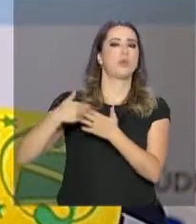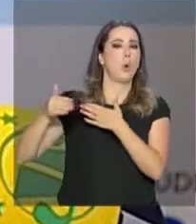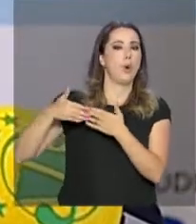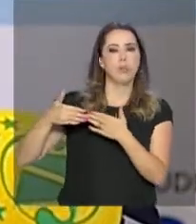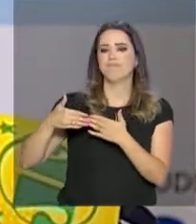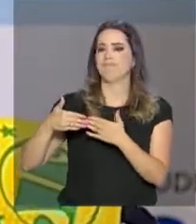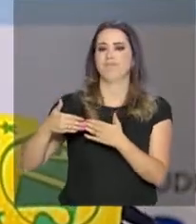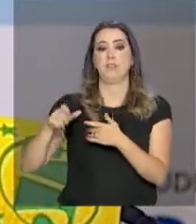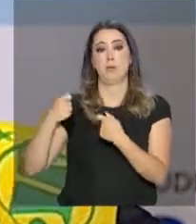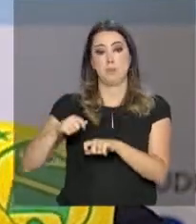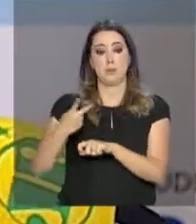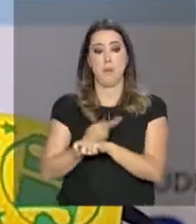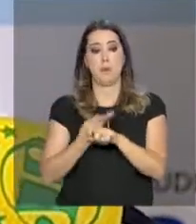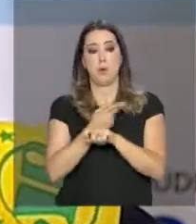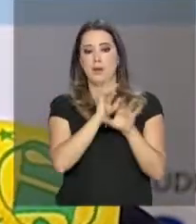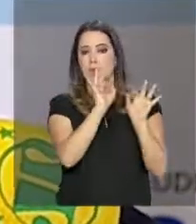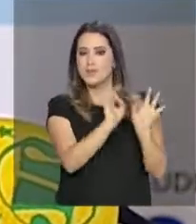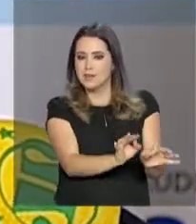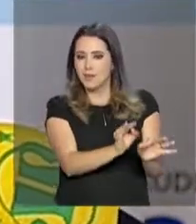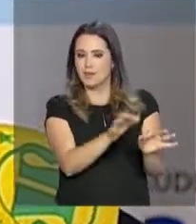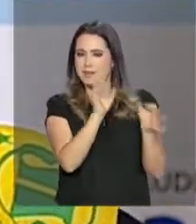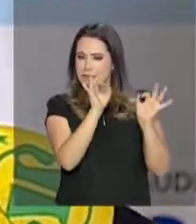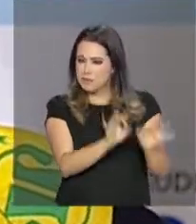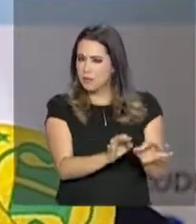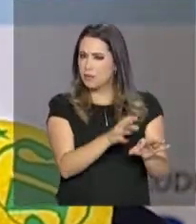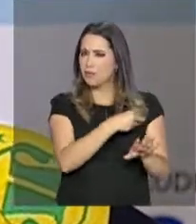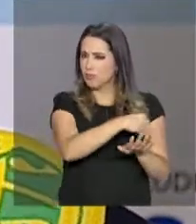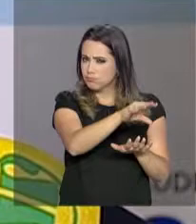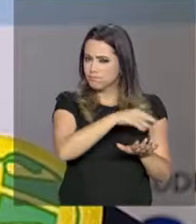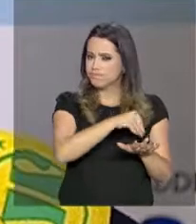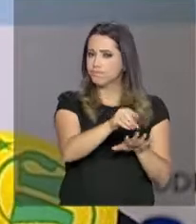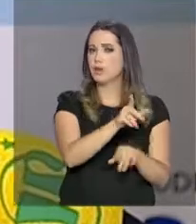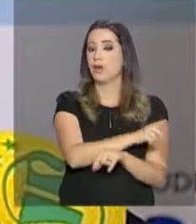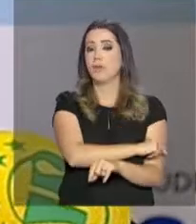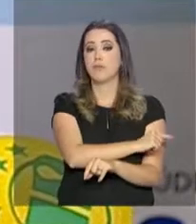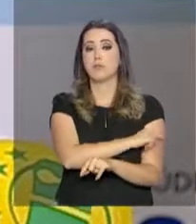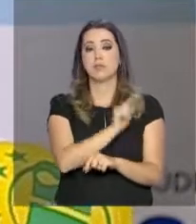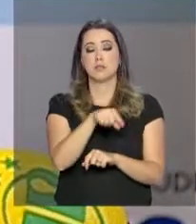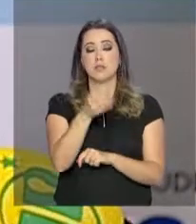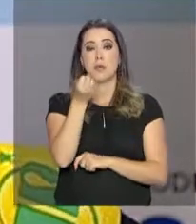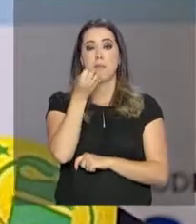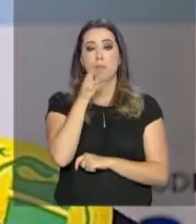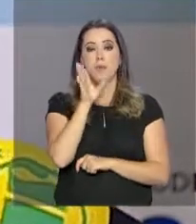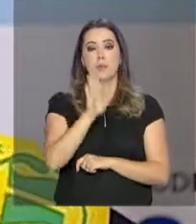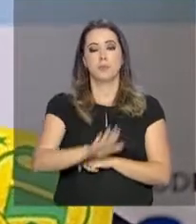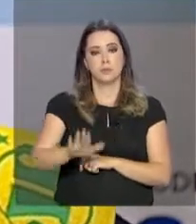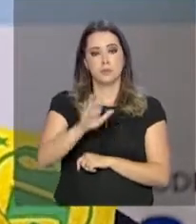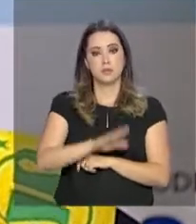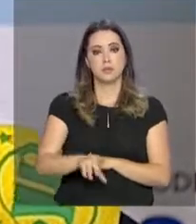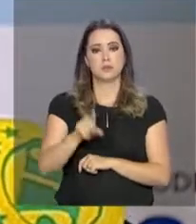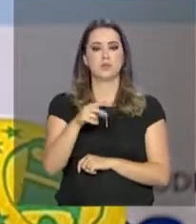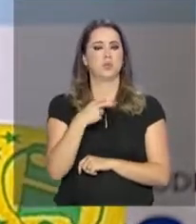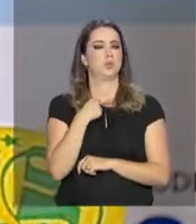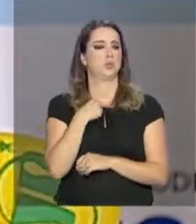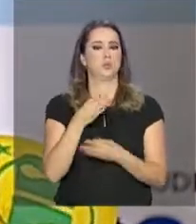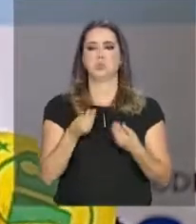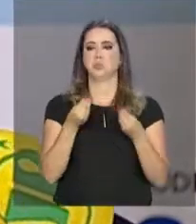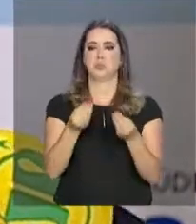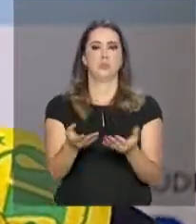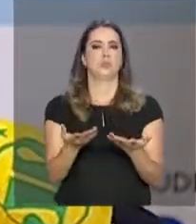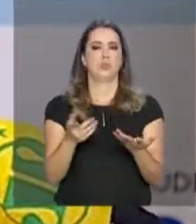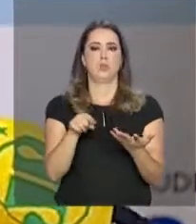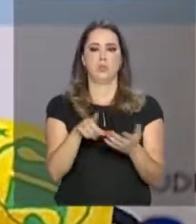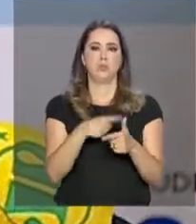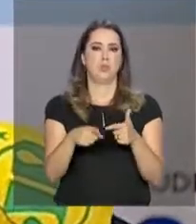você receba procure se certificar de que a vacina fará bem a vacina não trará mal nenhum